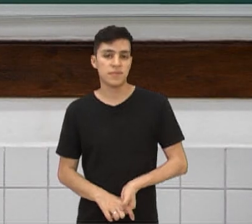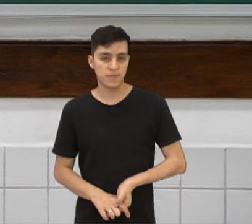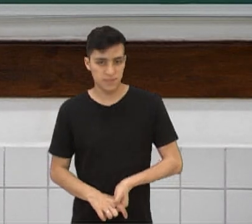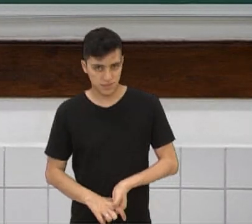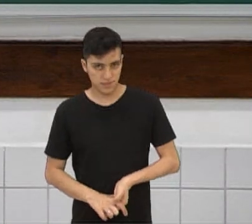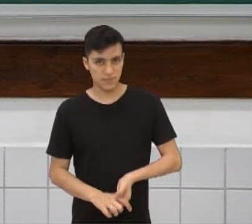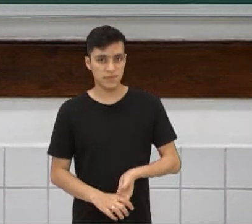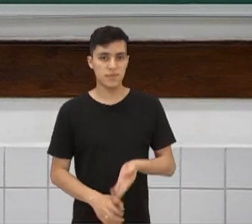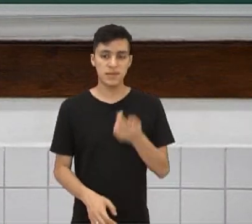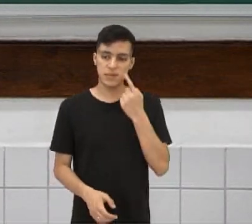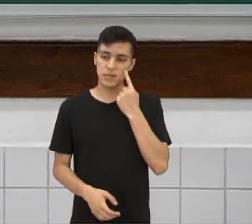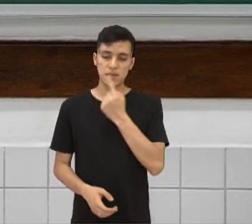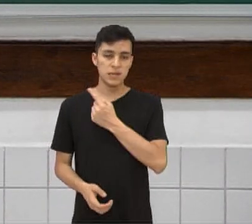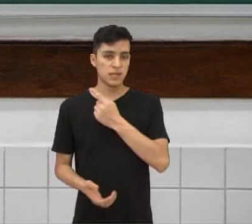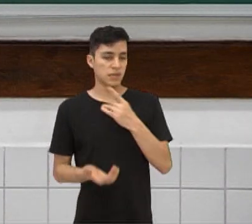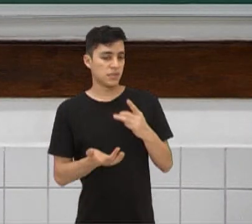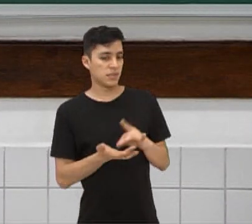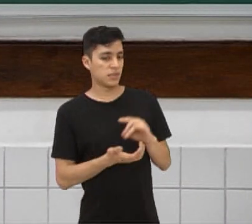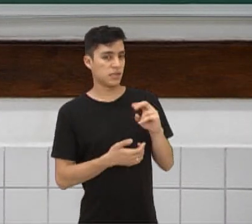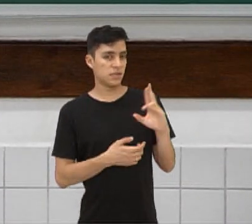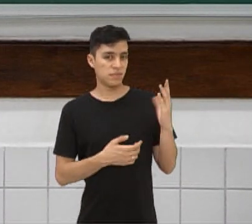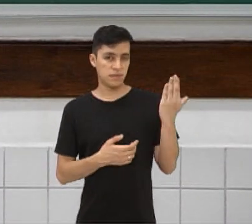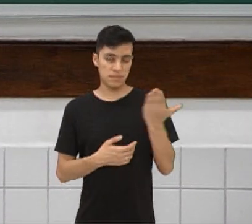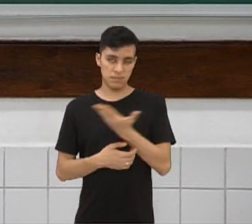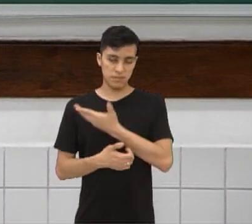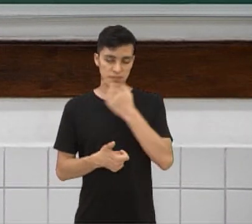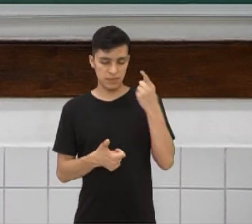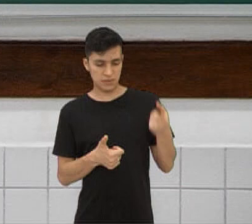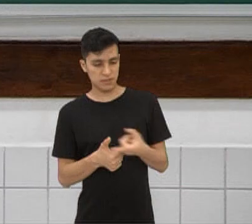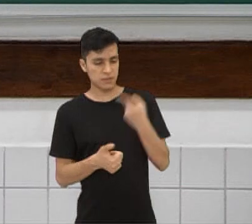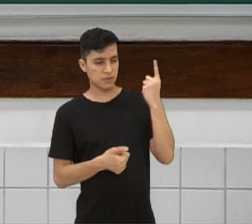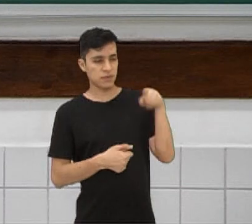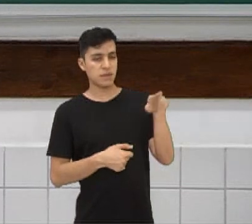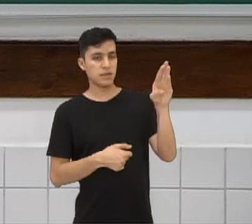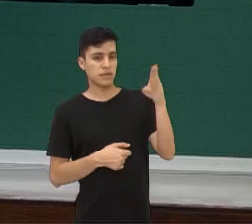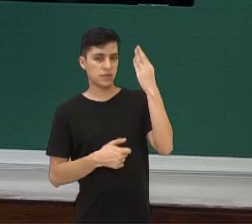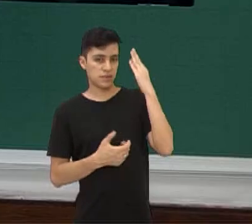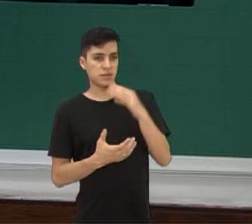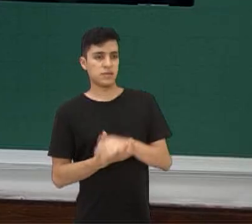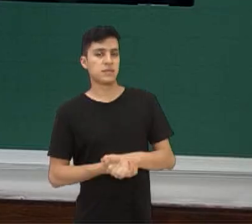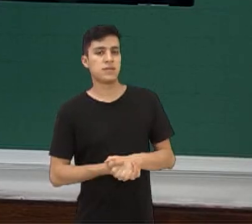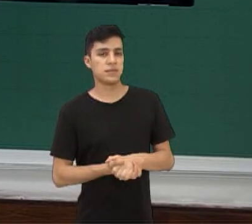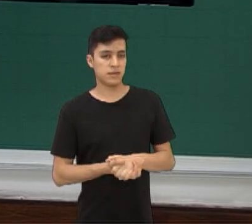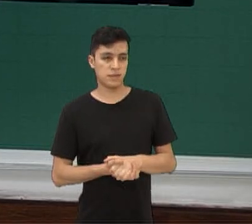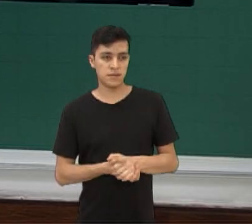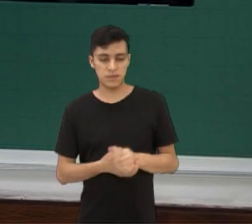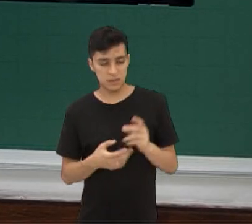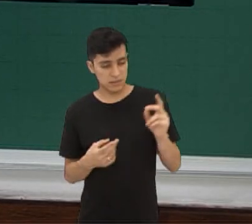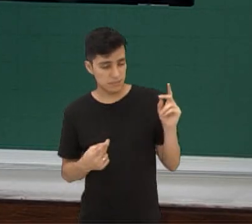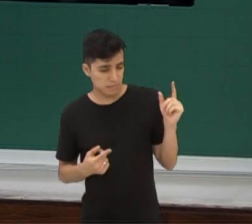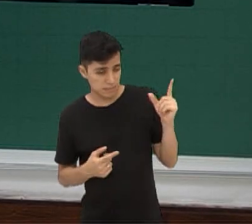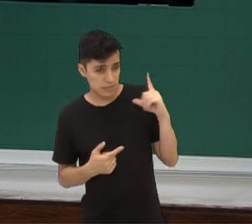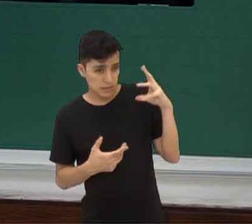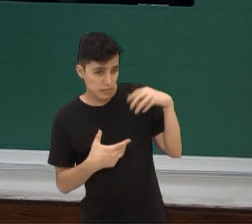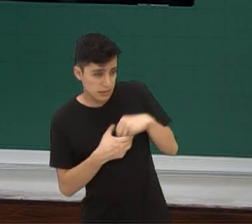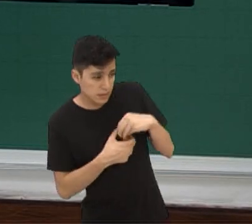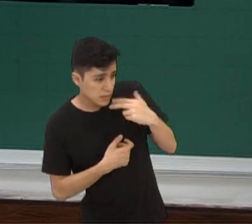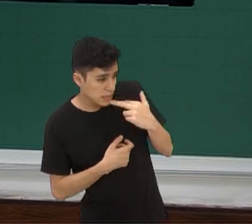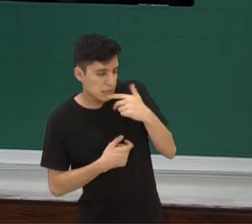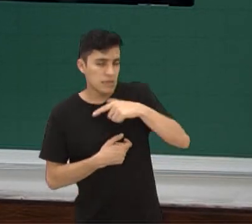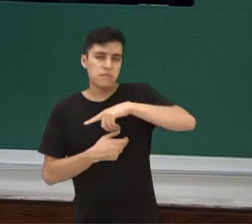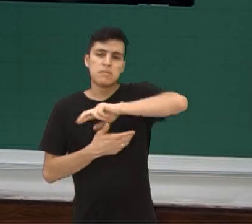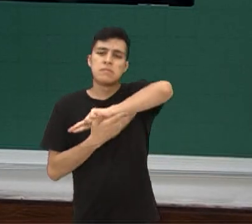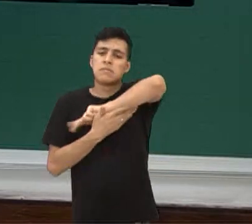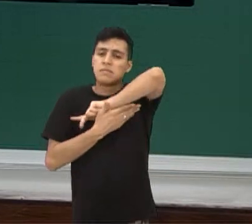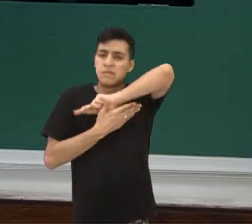A ver, então, verdadeiro ou falso? A primeira é falsa. Em espanhol existem vários, né? Em espanhol